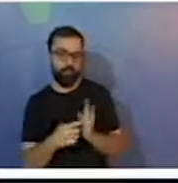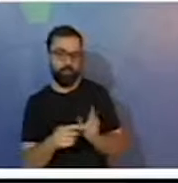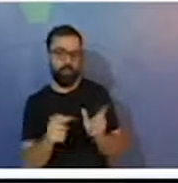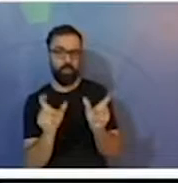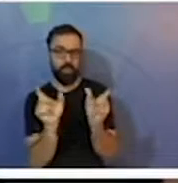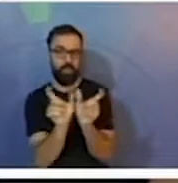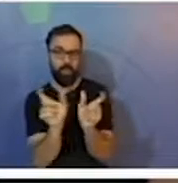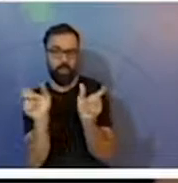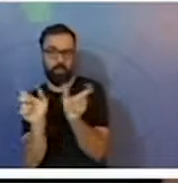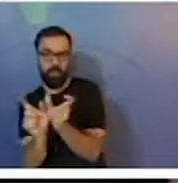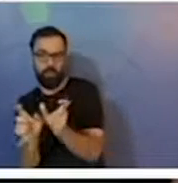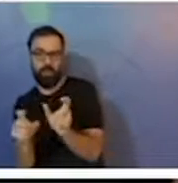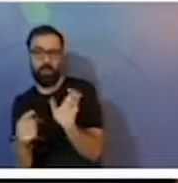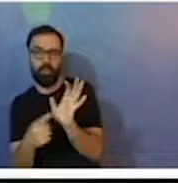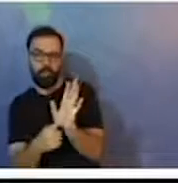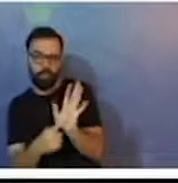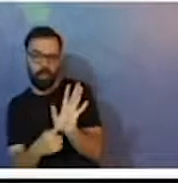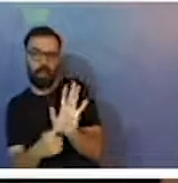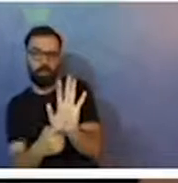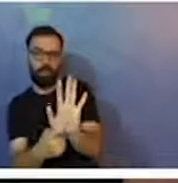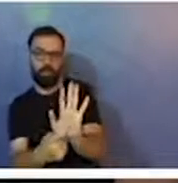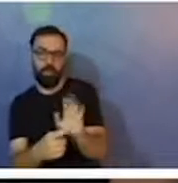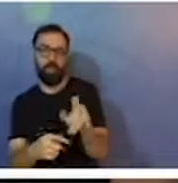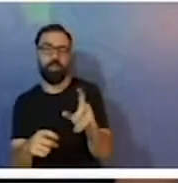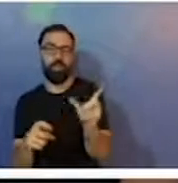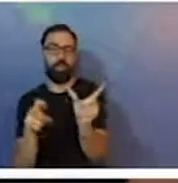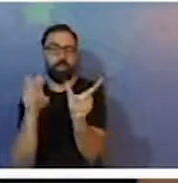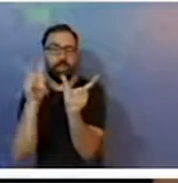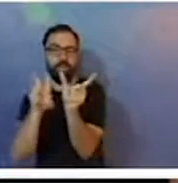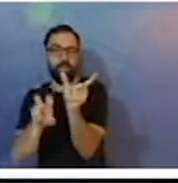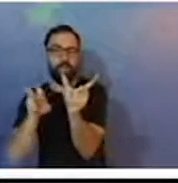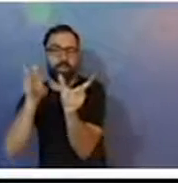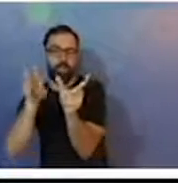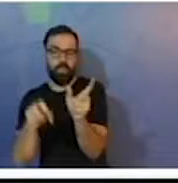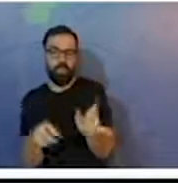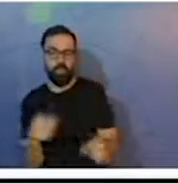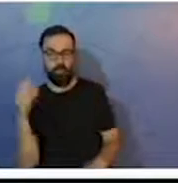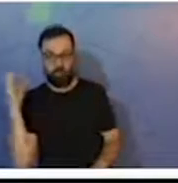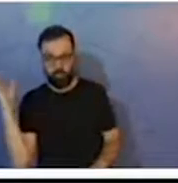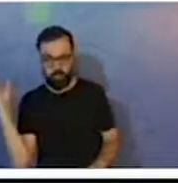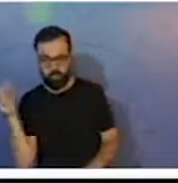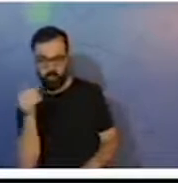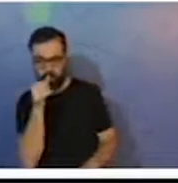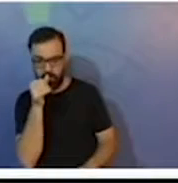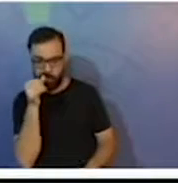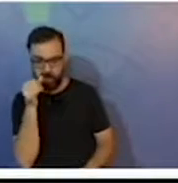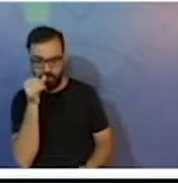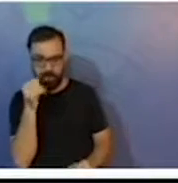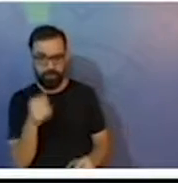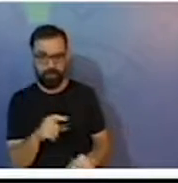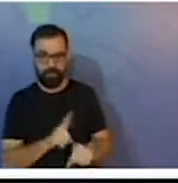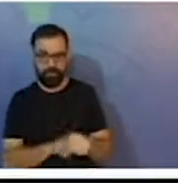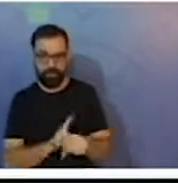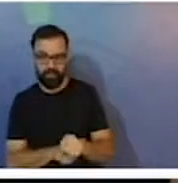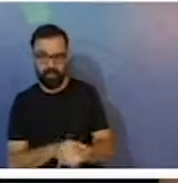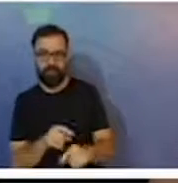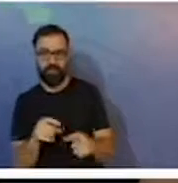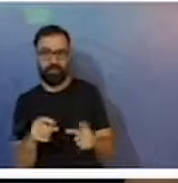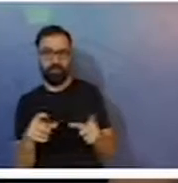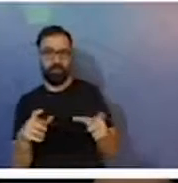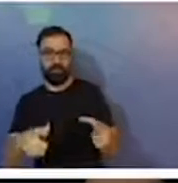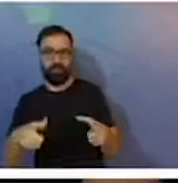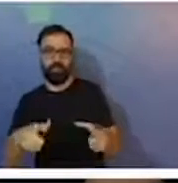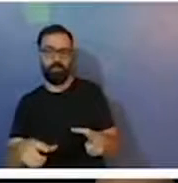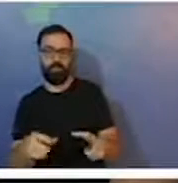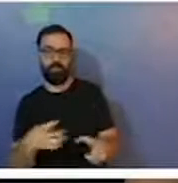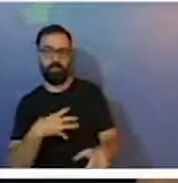depois de amanhã às vezes lugar a direita à esquerda em frente a atrás de